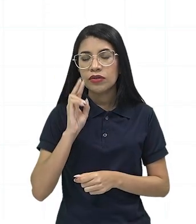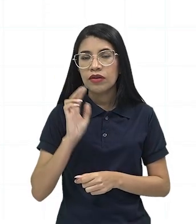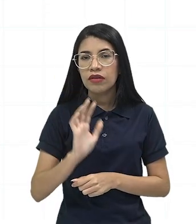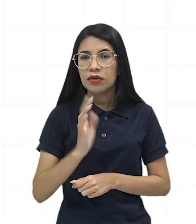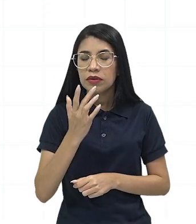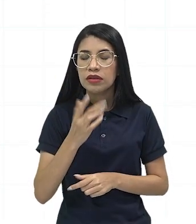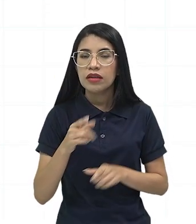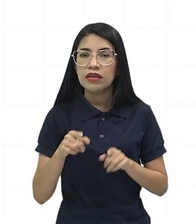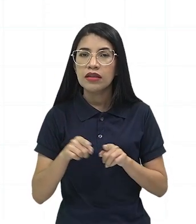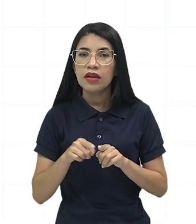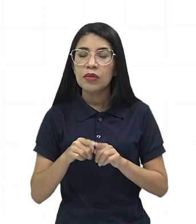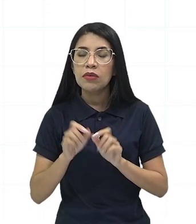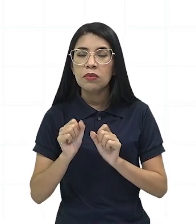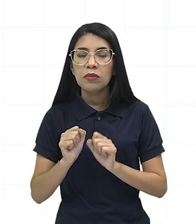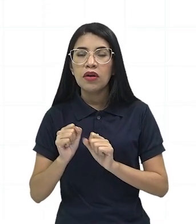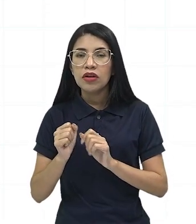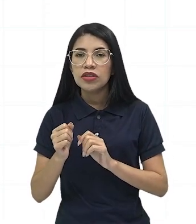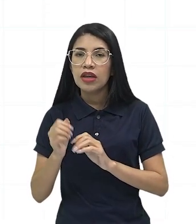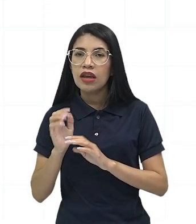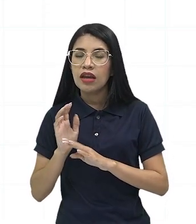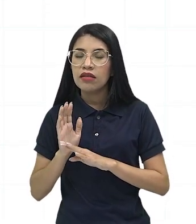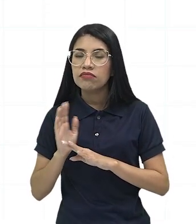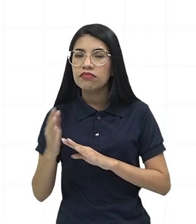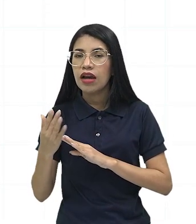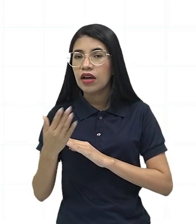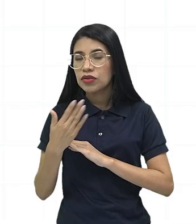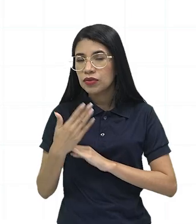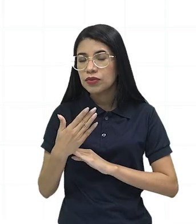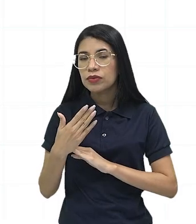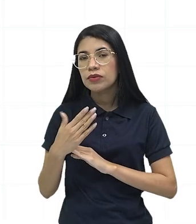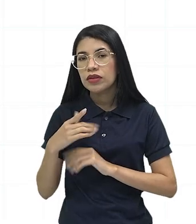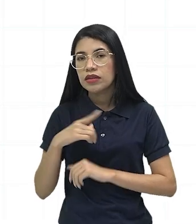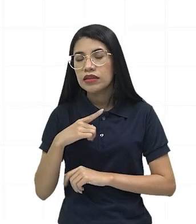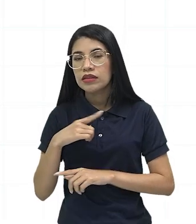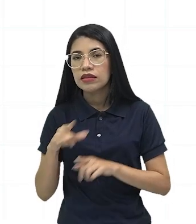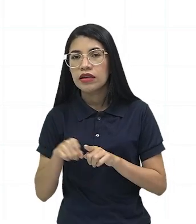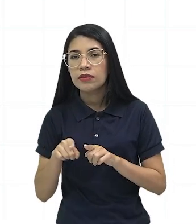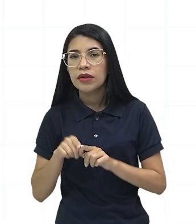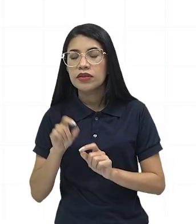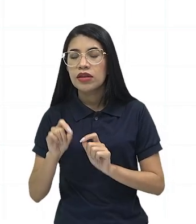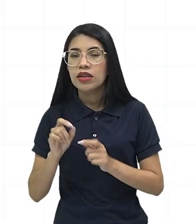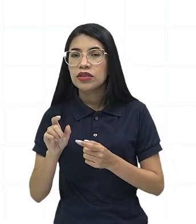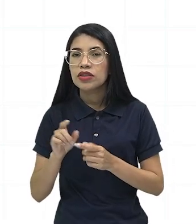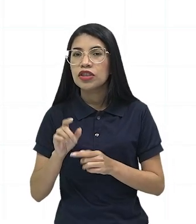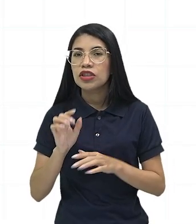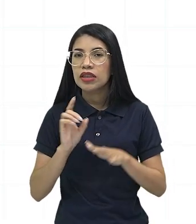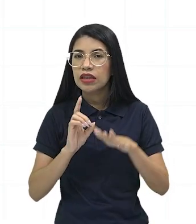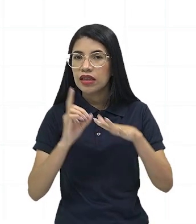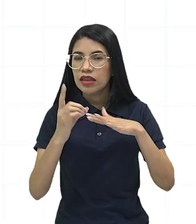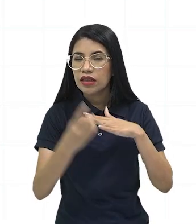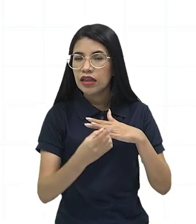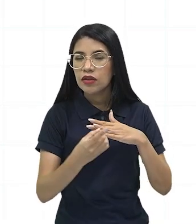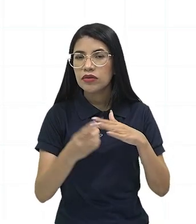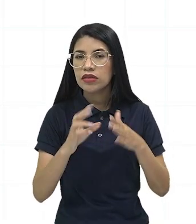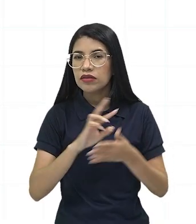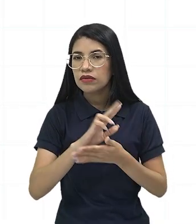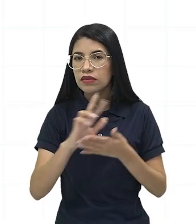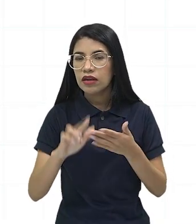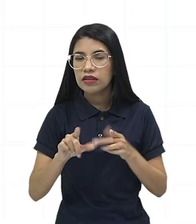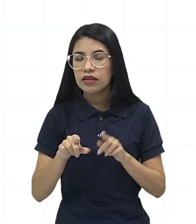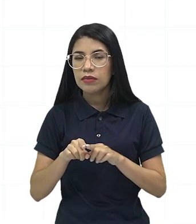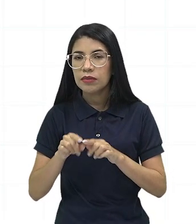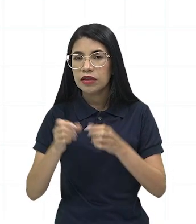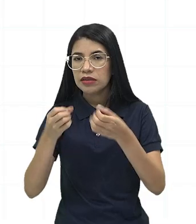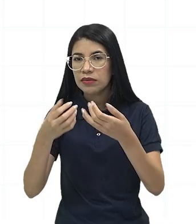invocação, eu posso pedir a ajuda das minhas musas para contar aquela história,